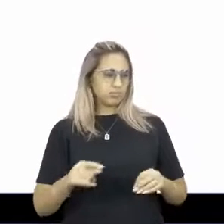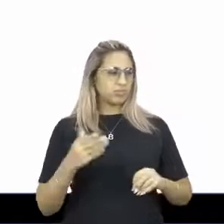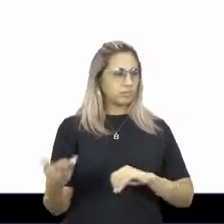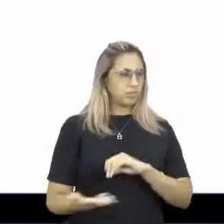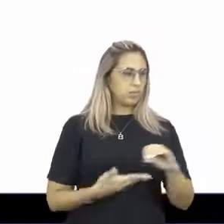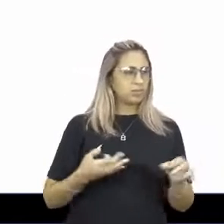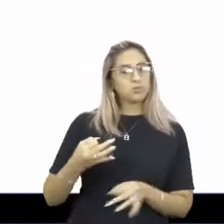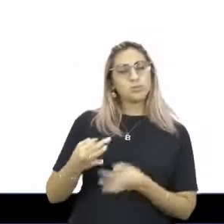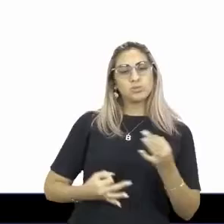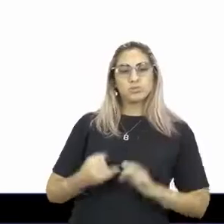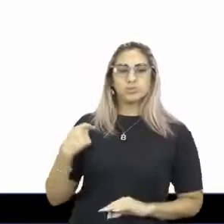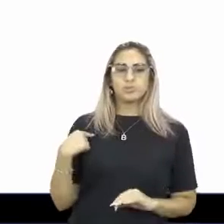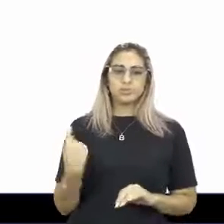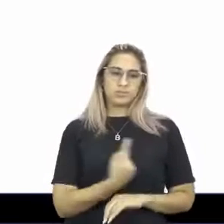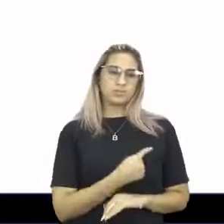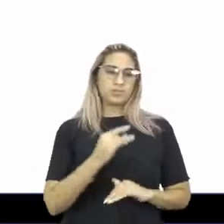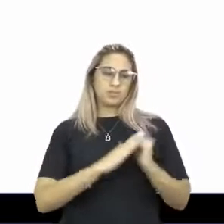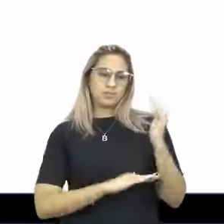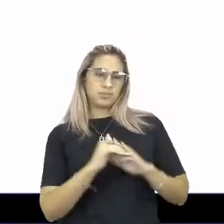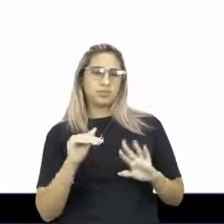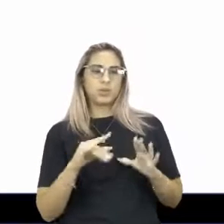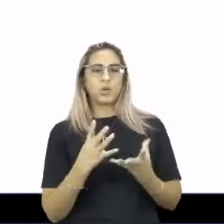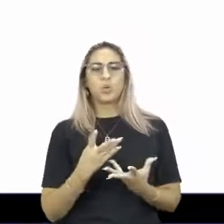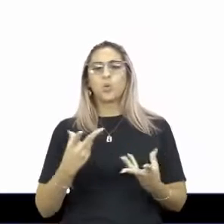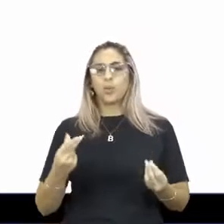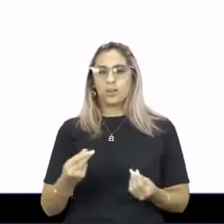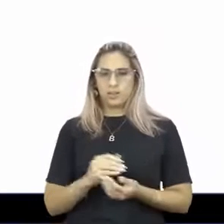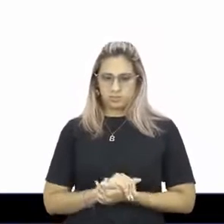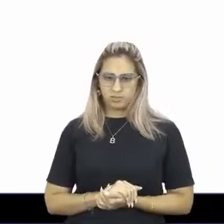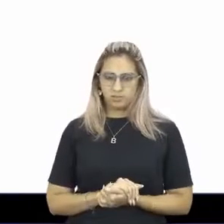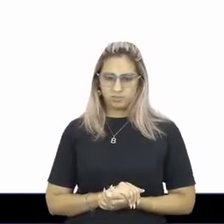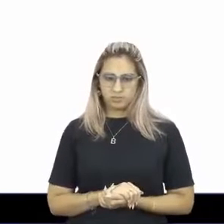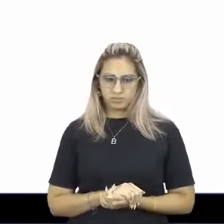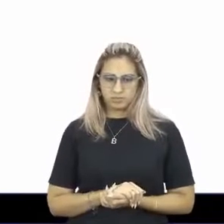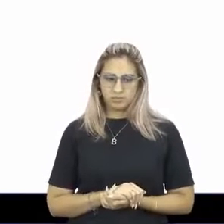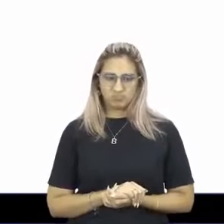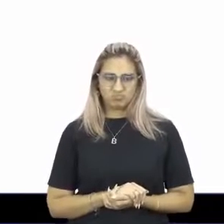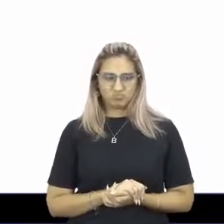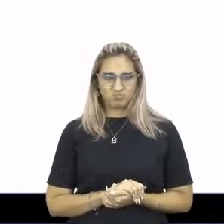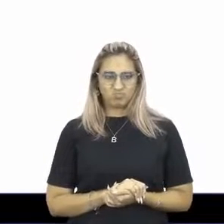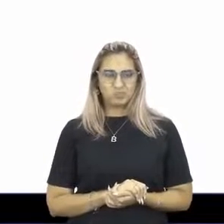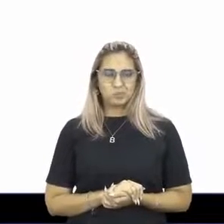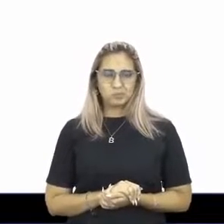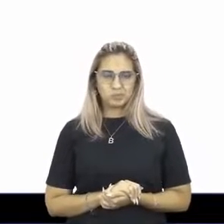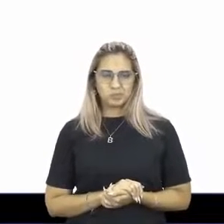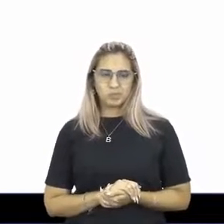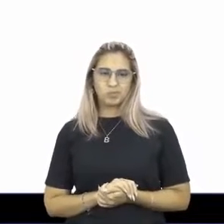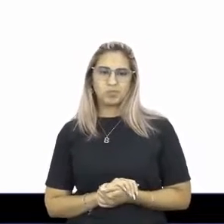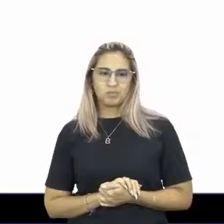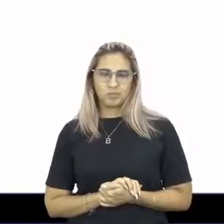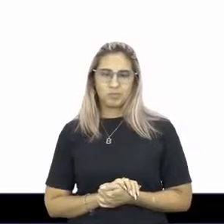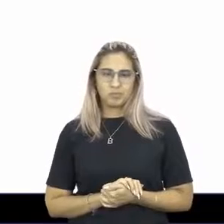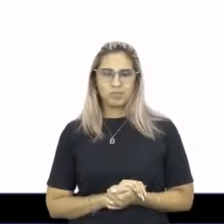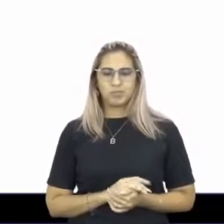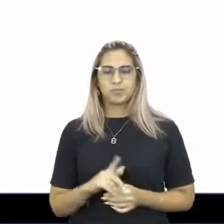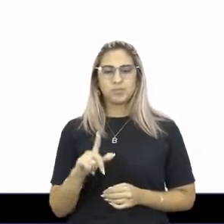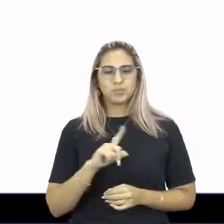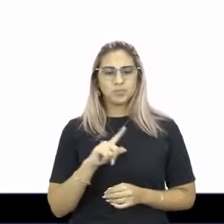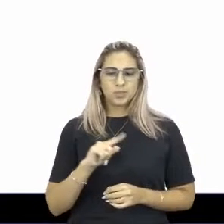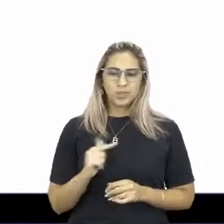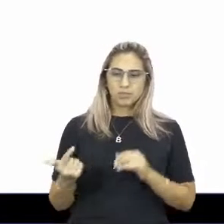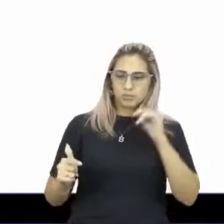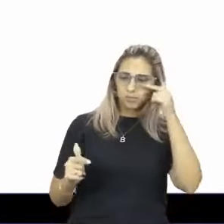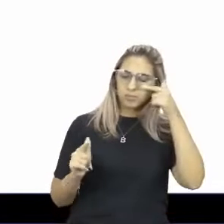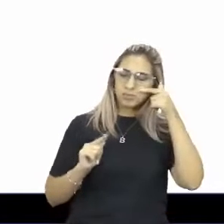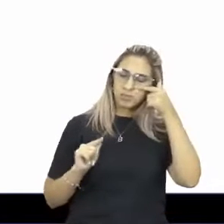embasamento jurídico para as habilitações e qualificações. Então, aqui, no caso, como é um docente que teve